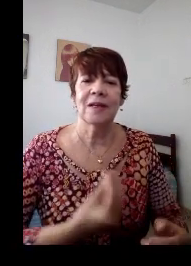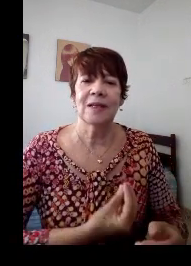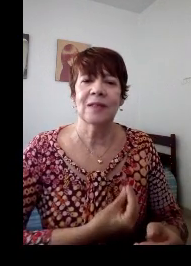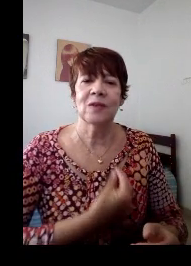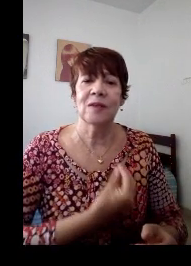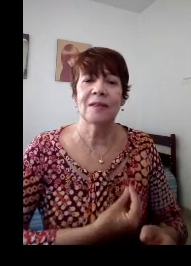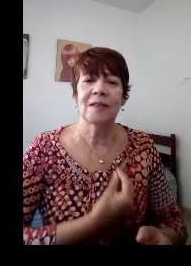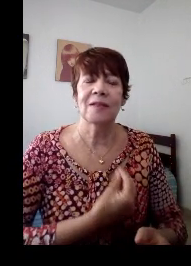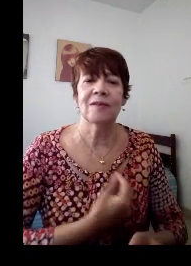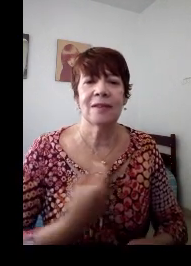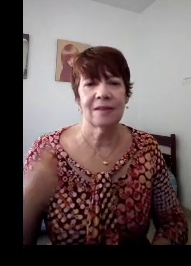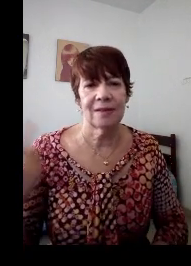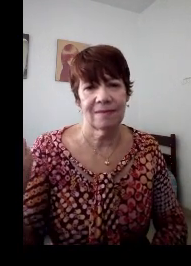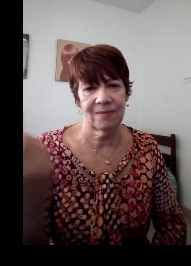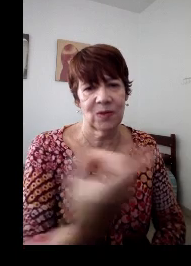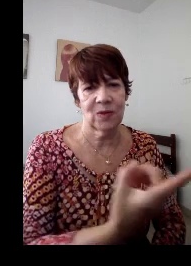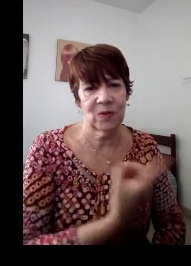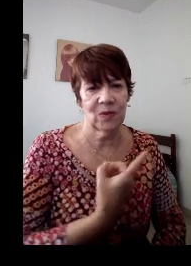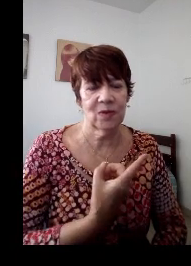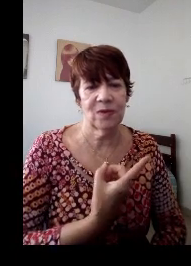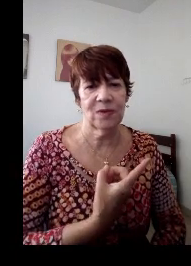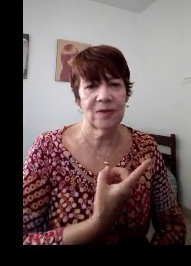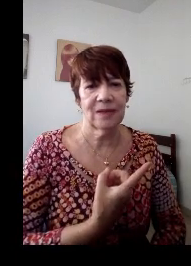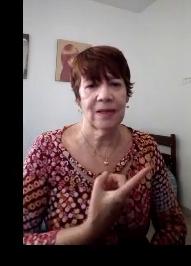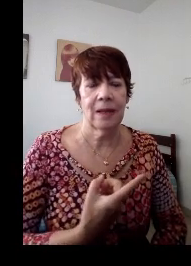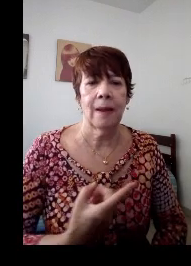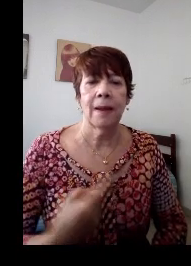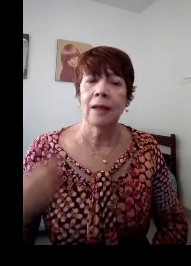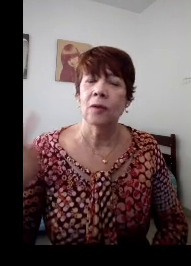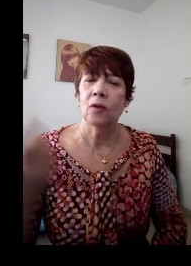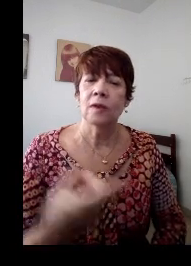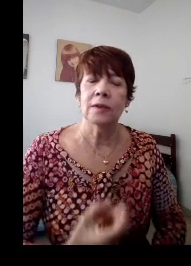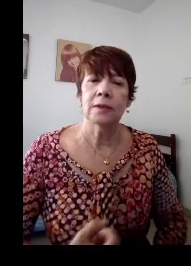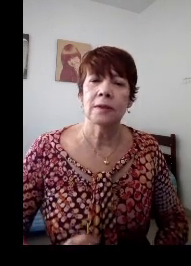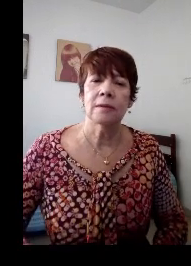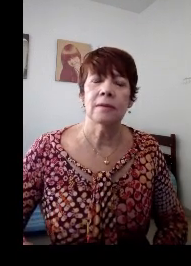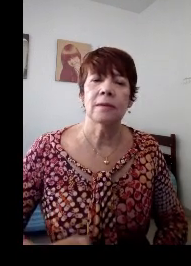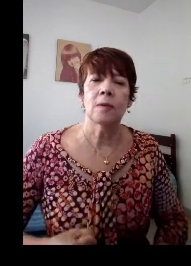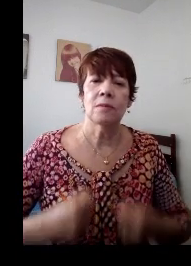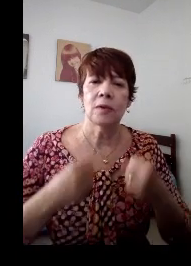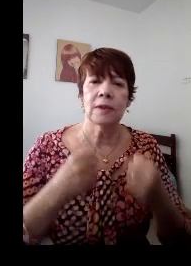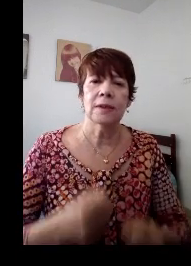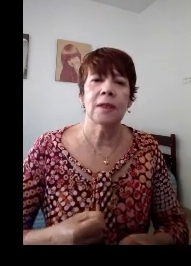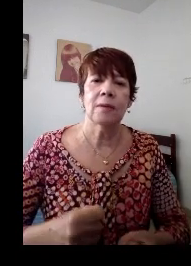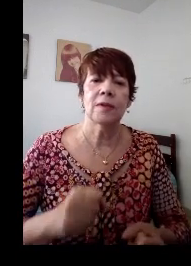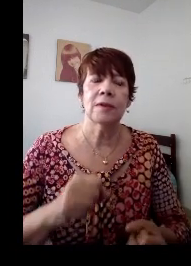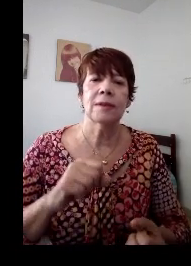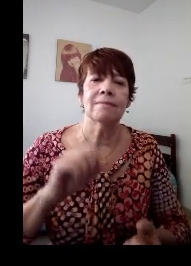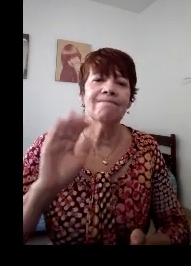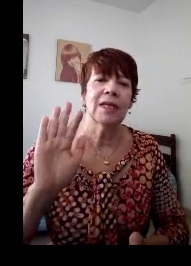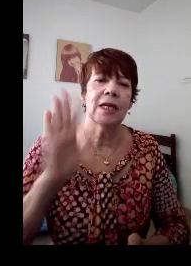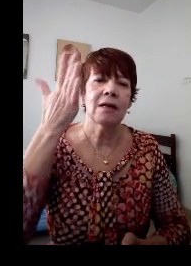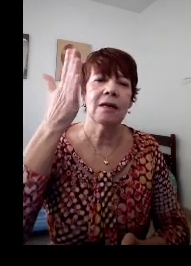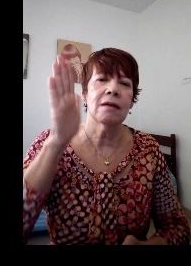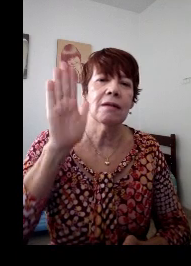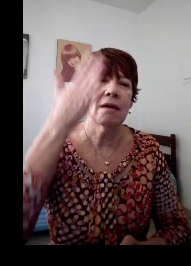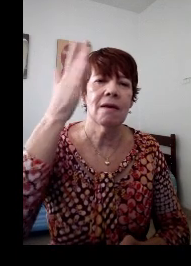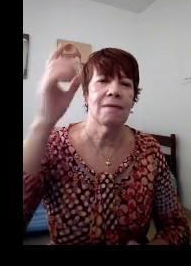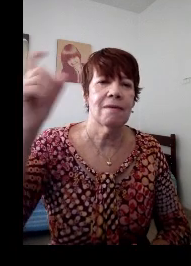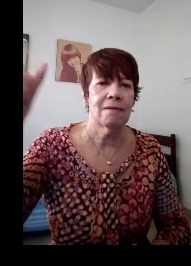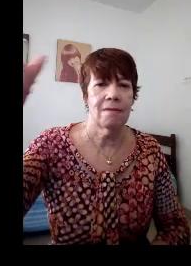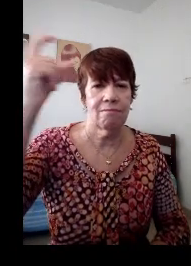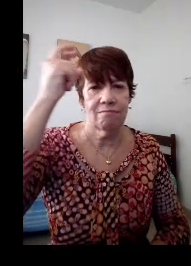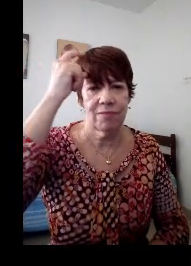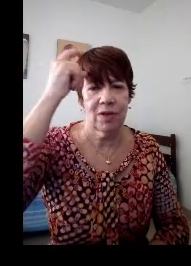aos outros, a fim de que nenhum de vocês se deixe enganar pelo pecado, nem endureça o